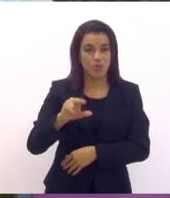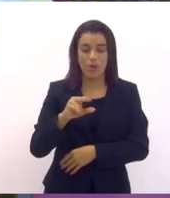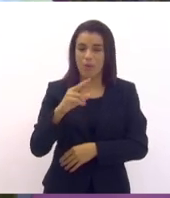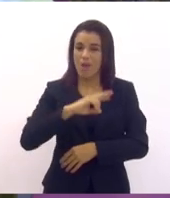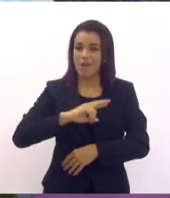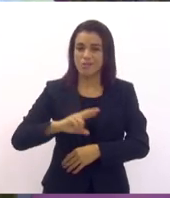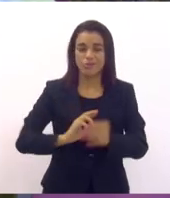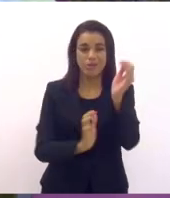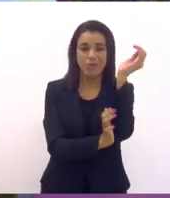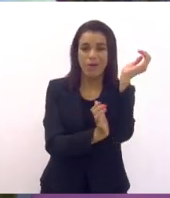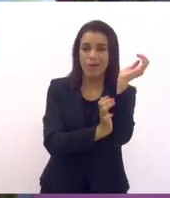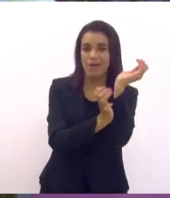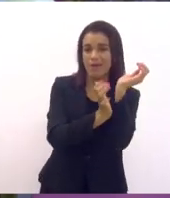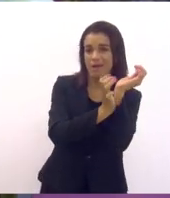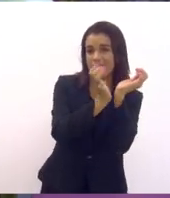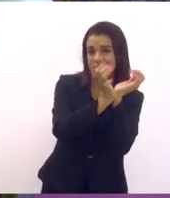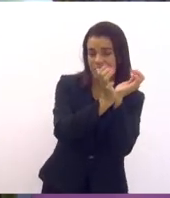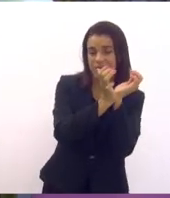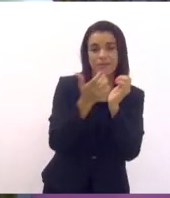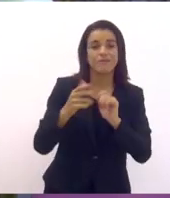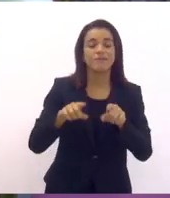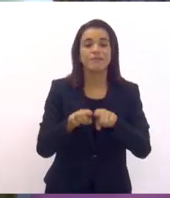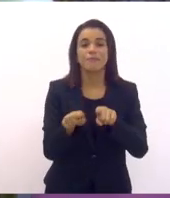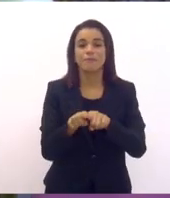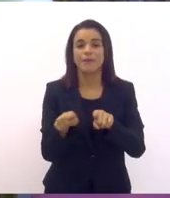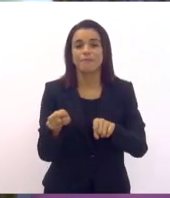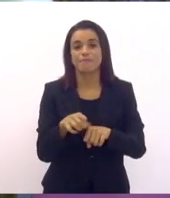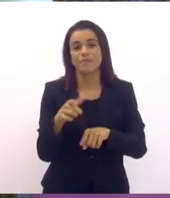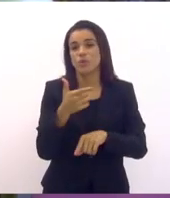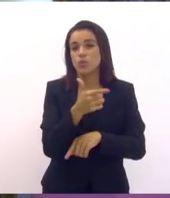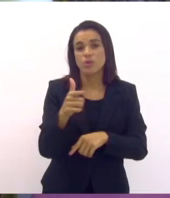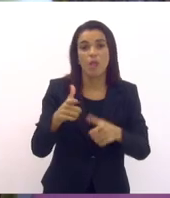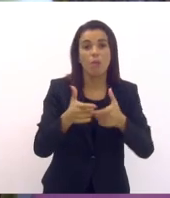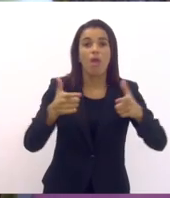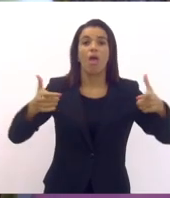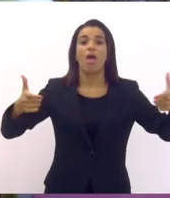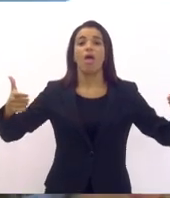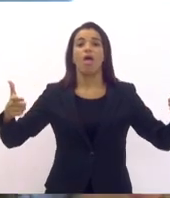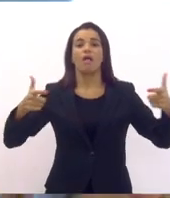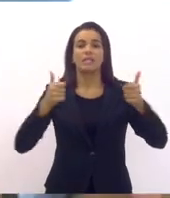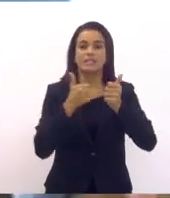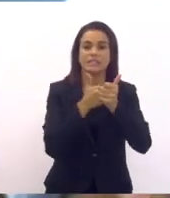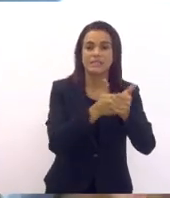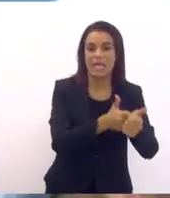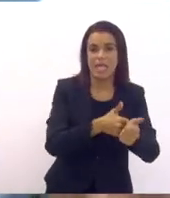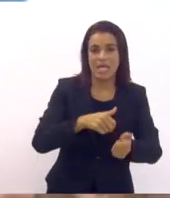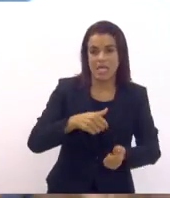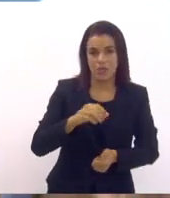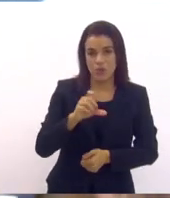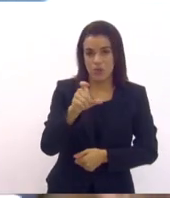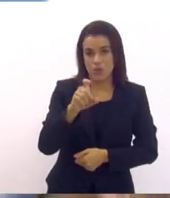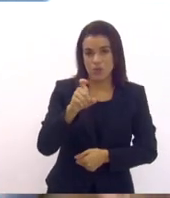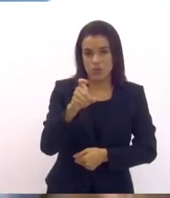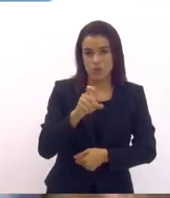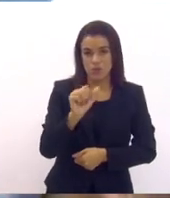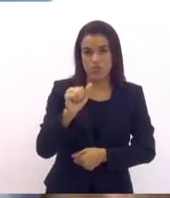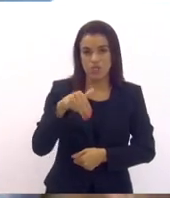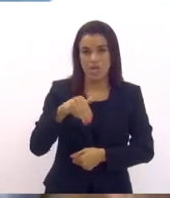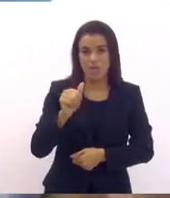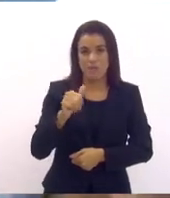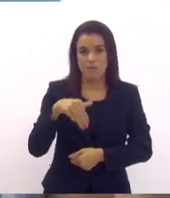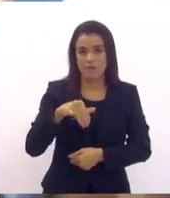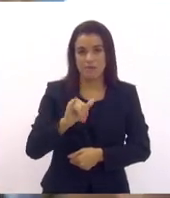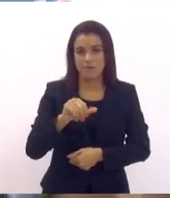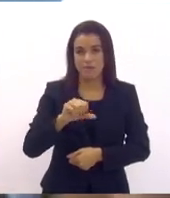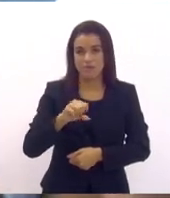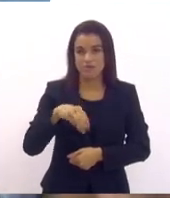muito menos nós temos assim uma quantidade muito grande de pessoas que seguem o chamanismo nós não teríamos assim como dizer assim